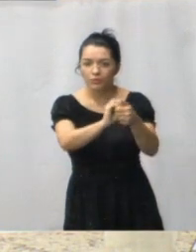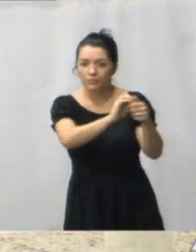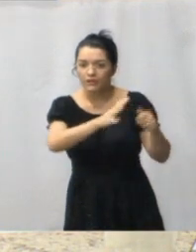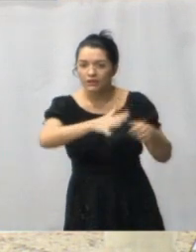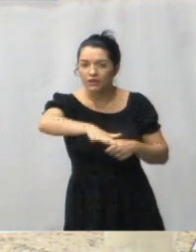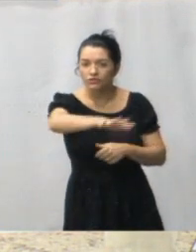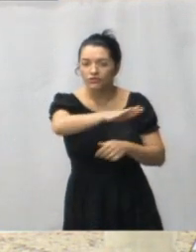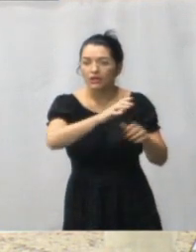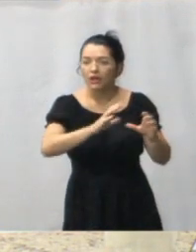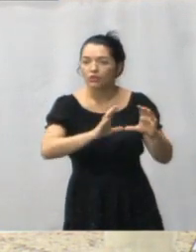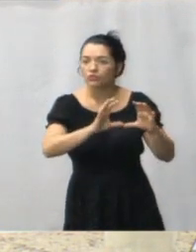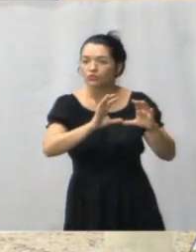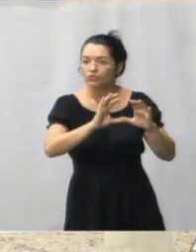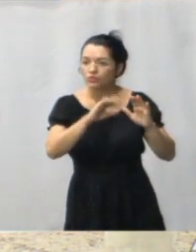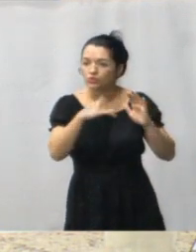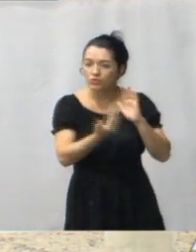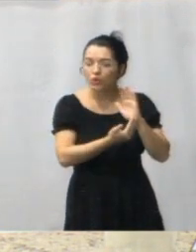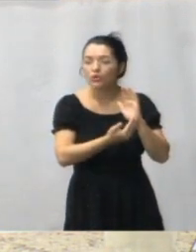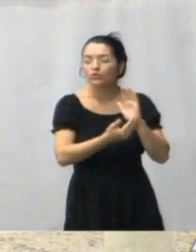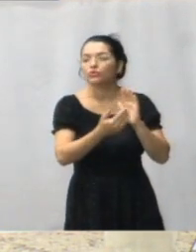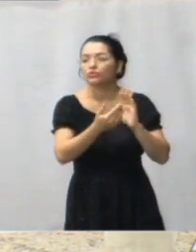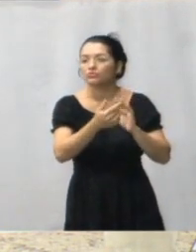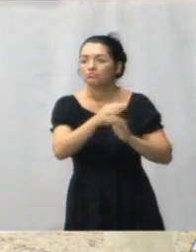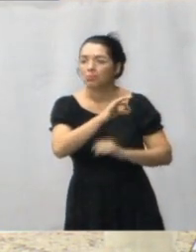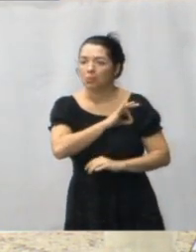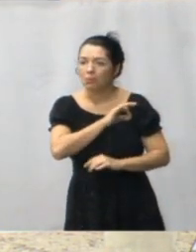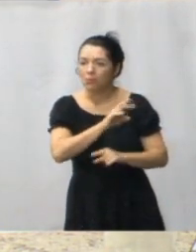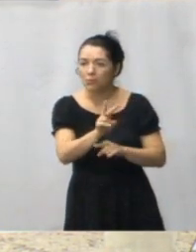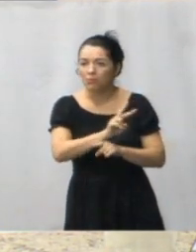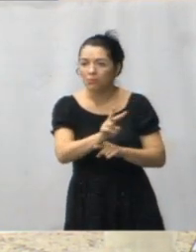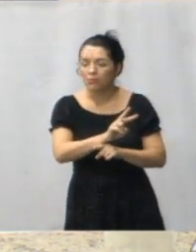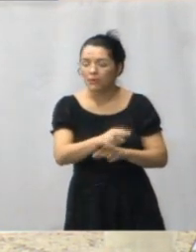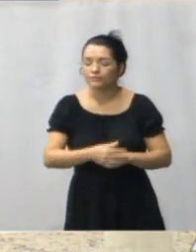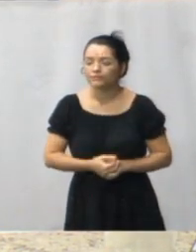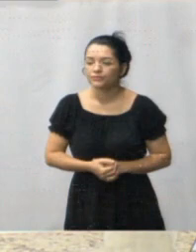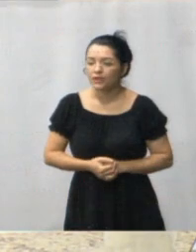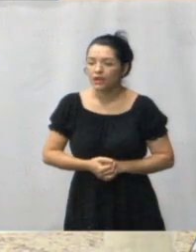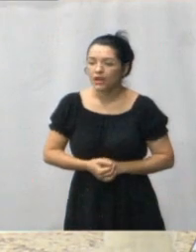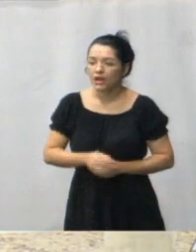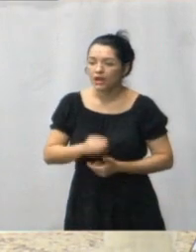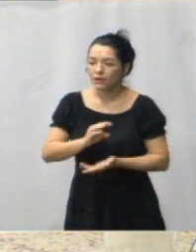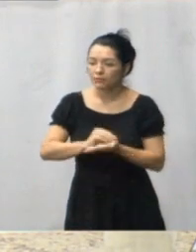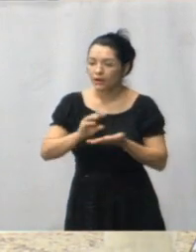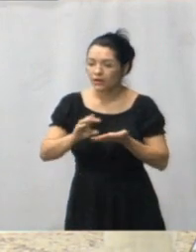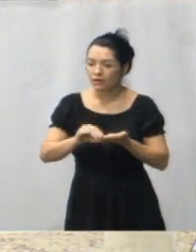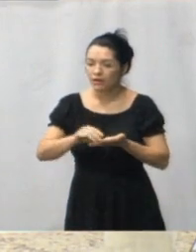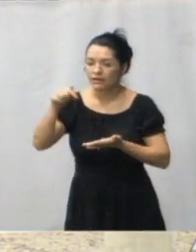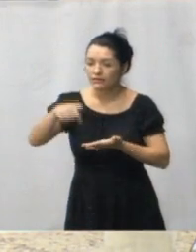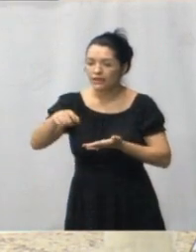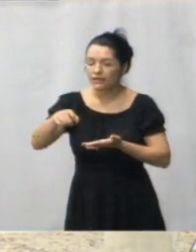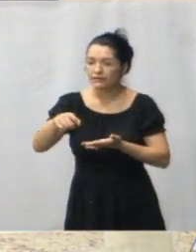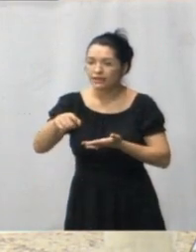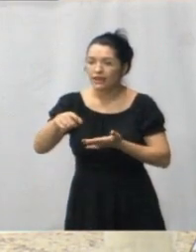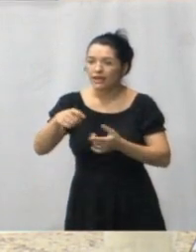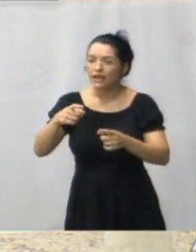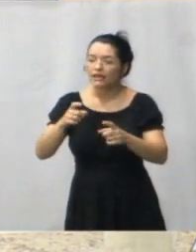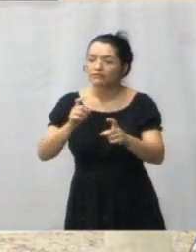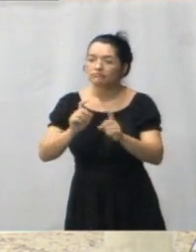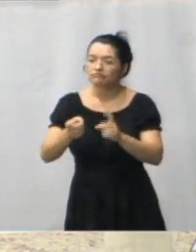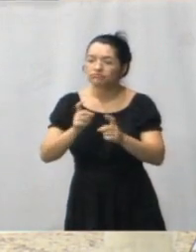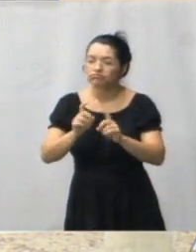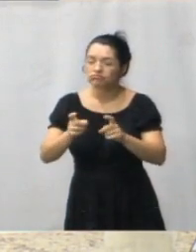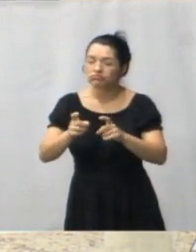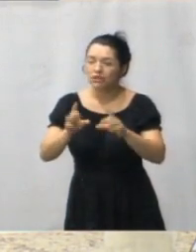pautado dois projetos de lei. Trata-se de uma sessão extraordinária convocada pelo Executivo, em que votaremos o